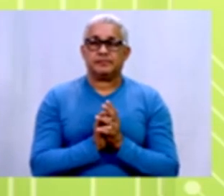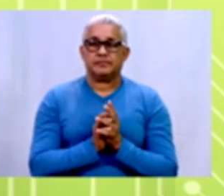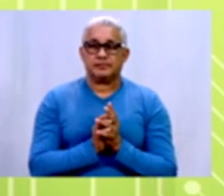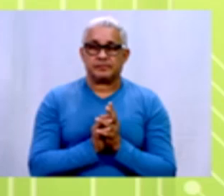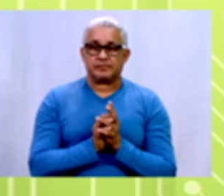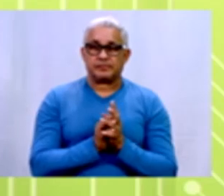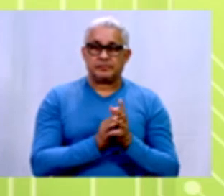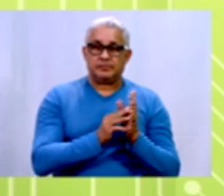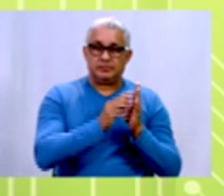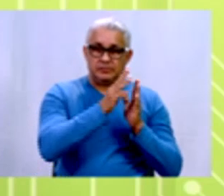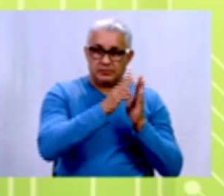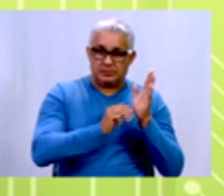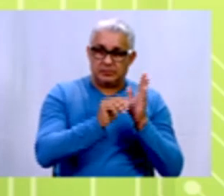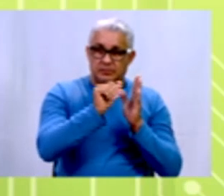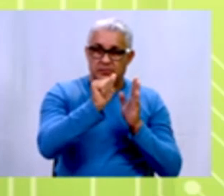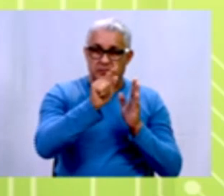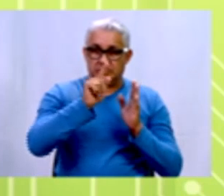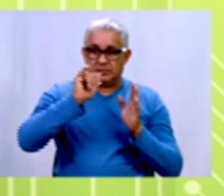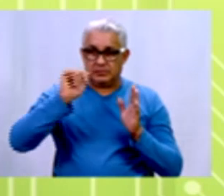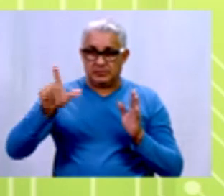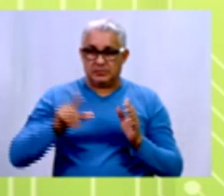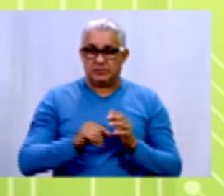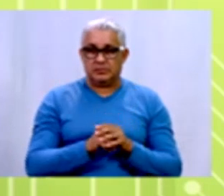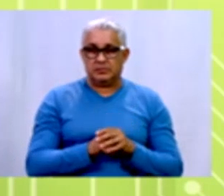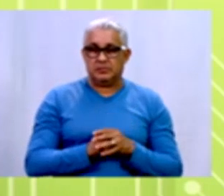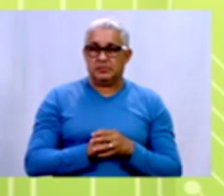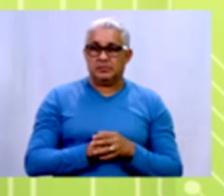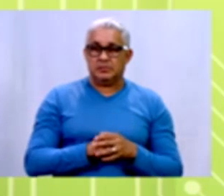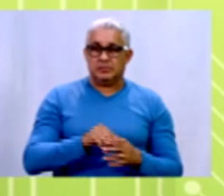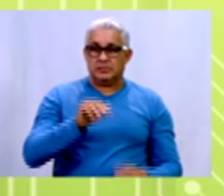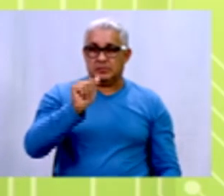da metodologia ágil do Scrum. Né?